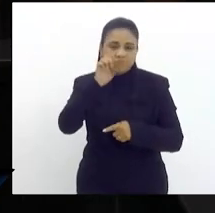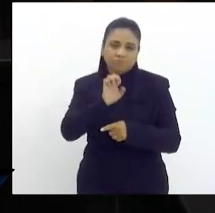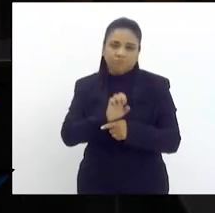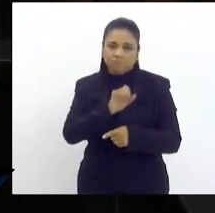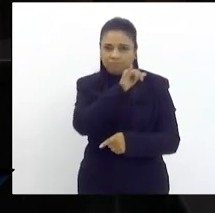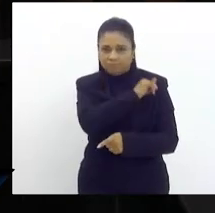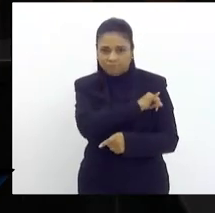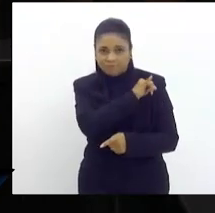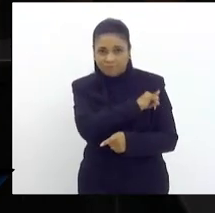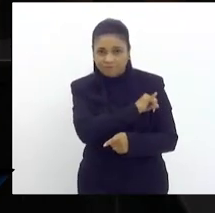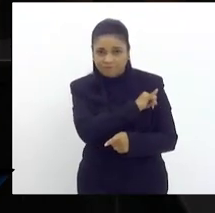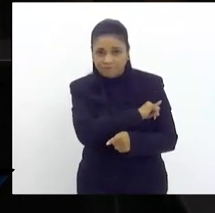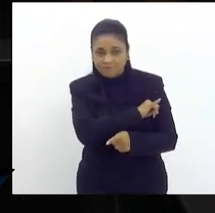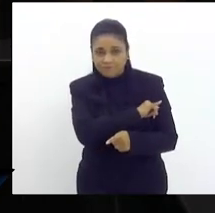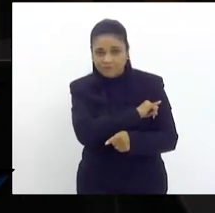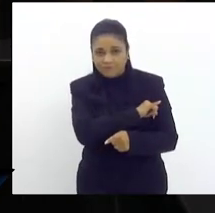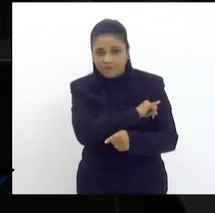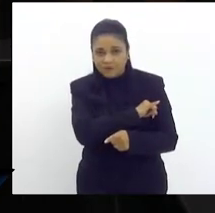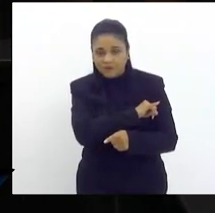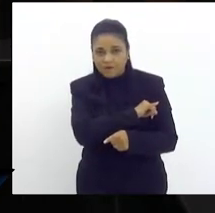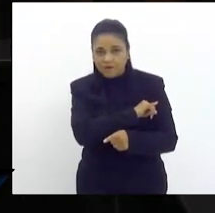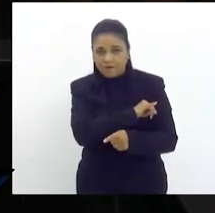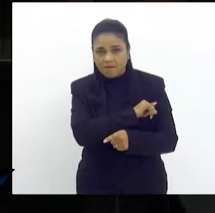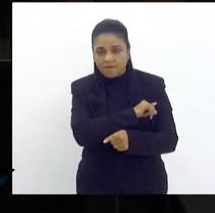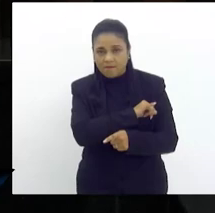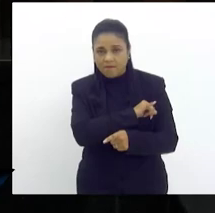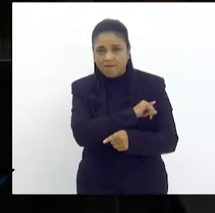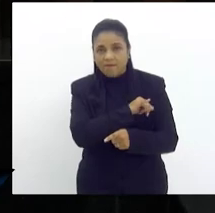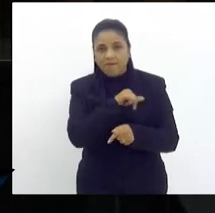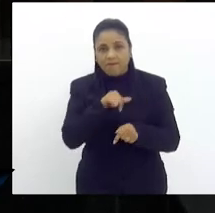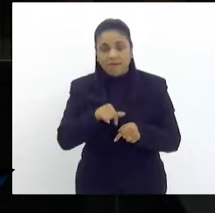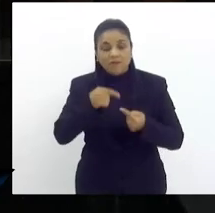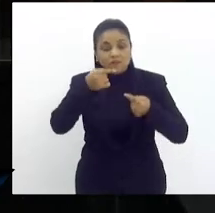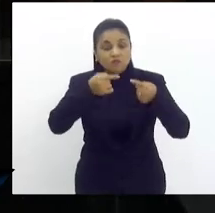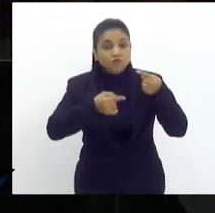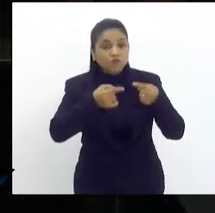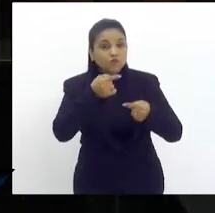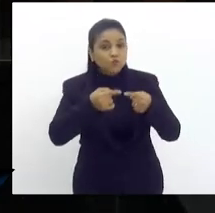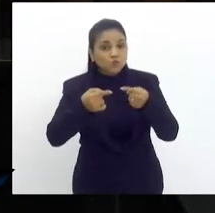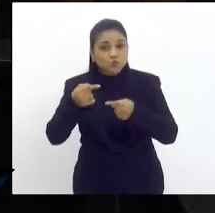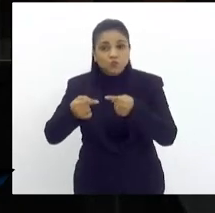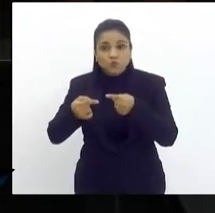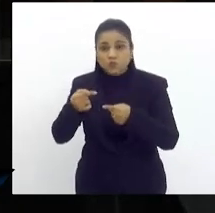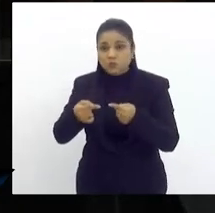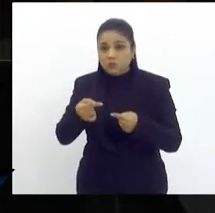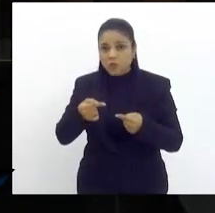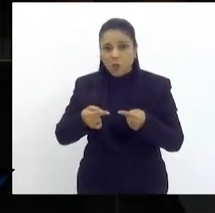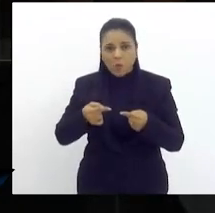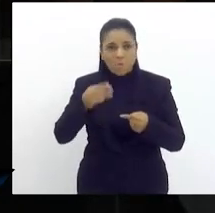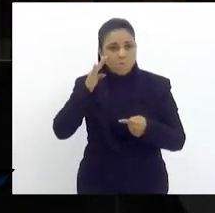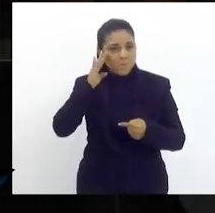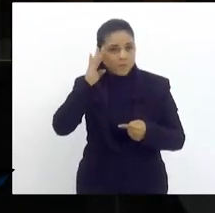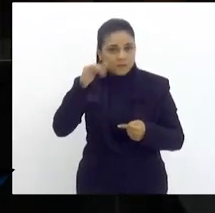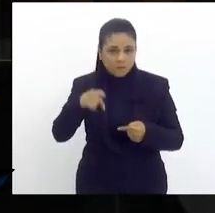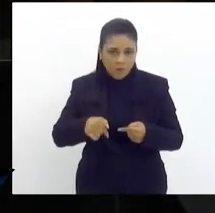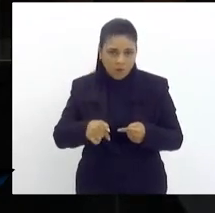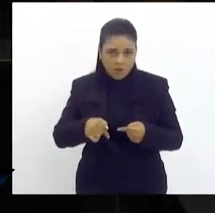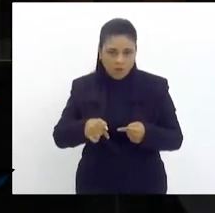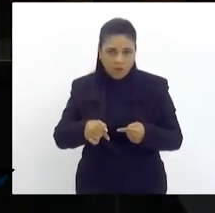Janeiro que é palco das discussões que temos travado